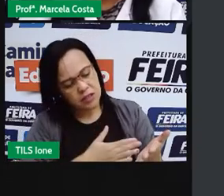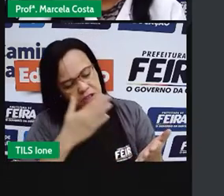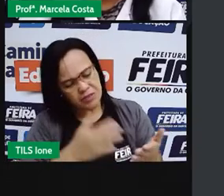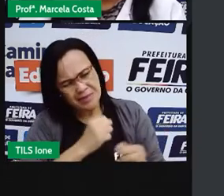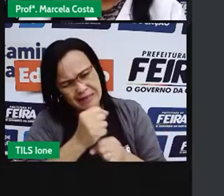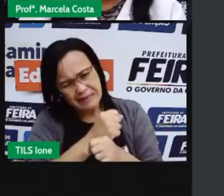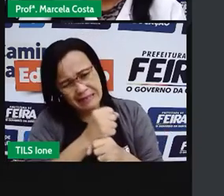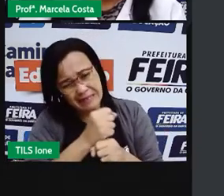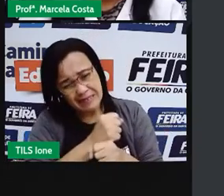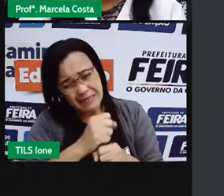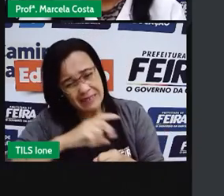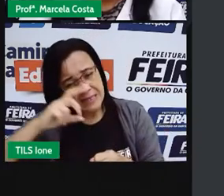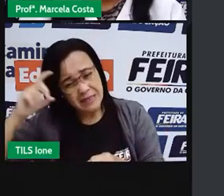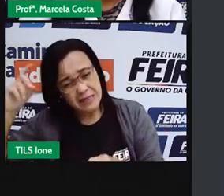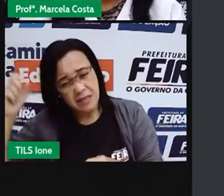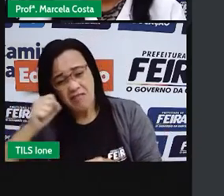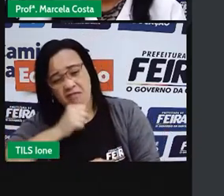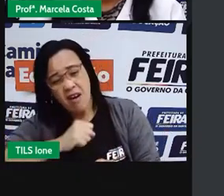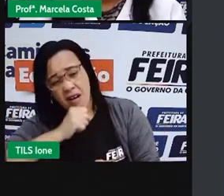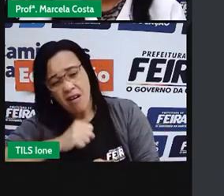200 anos.